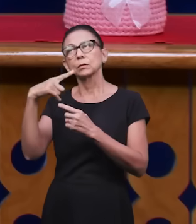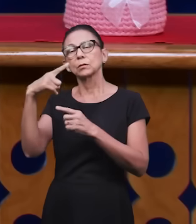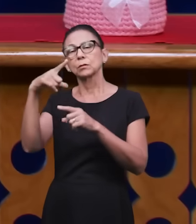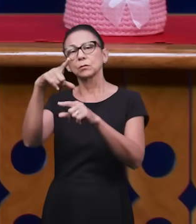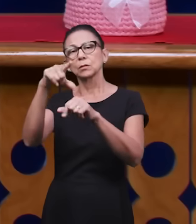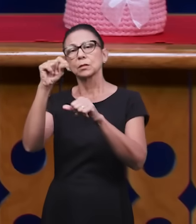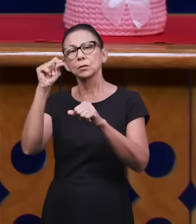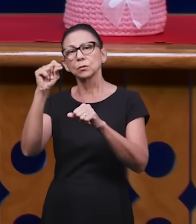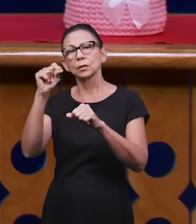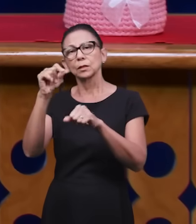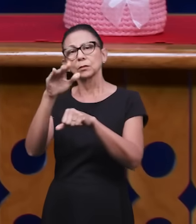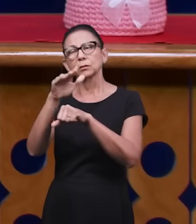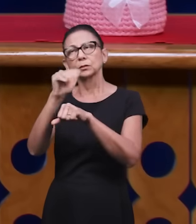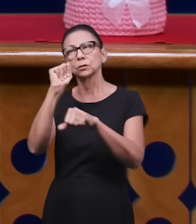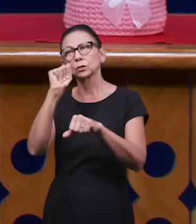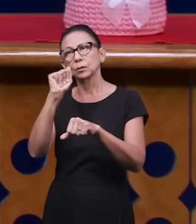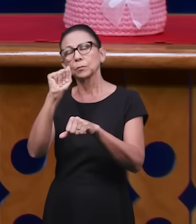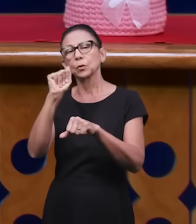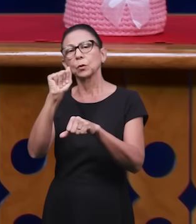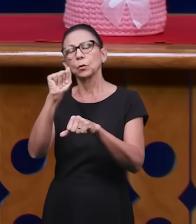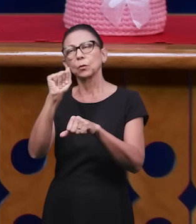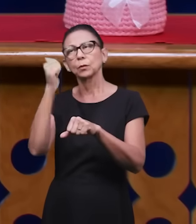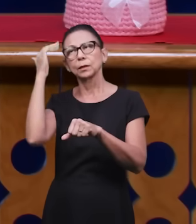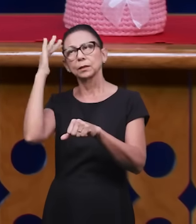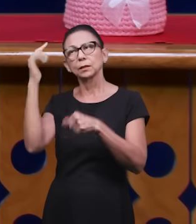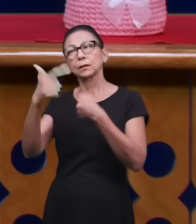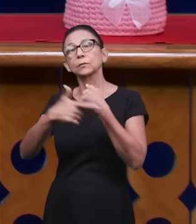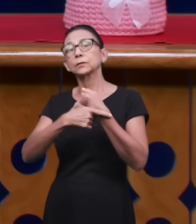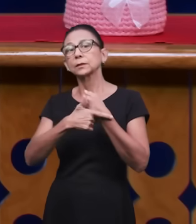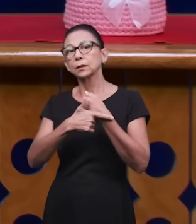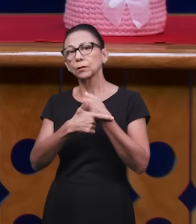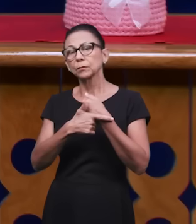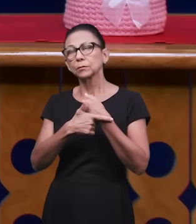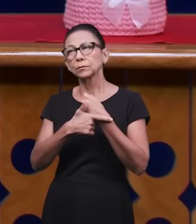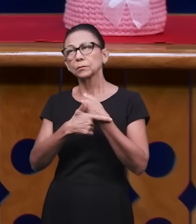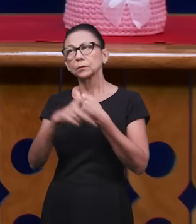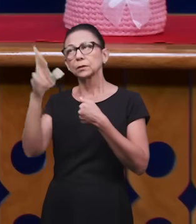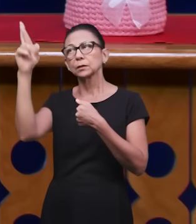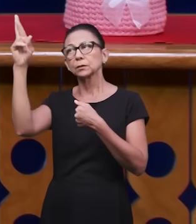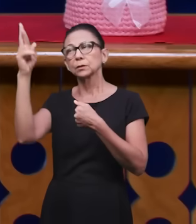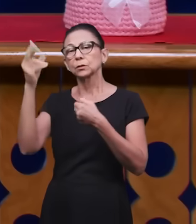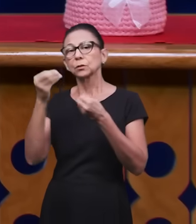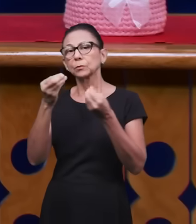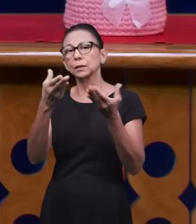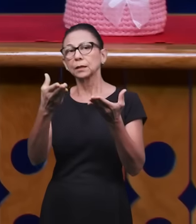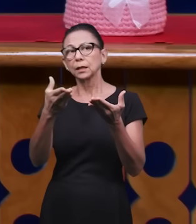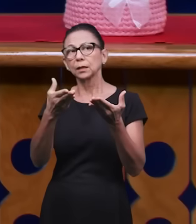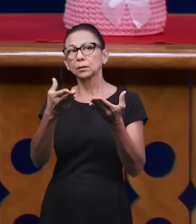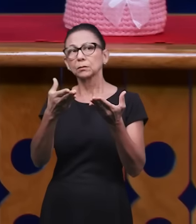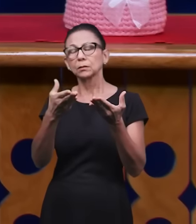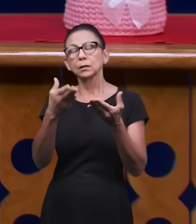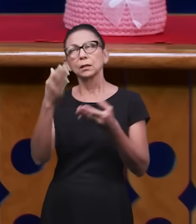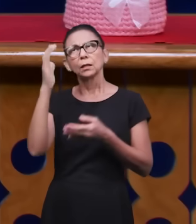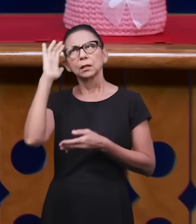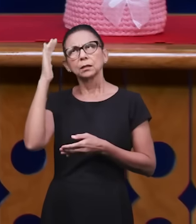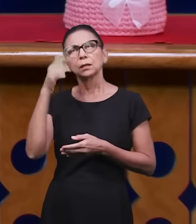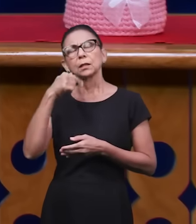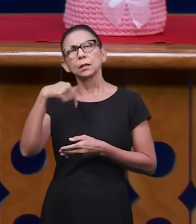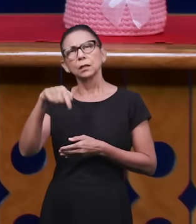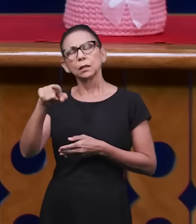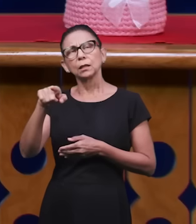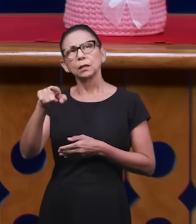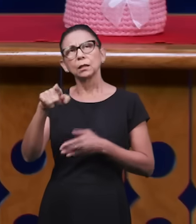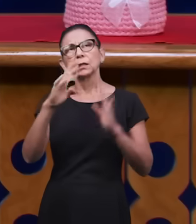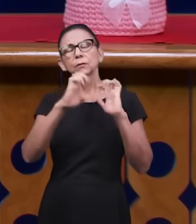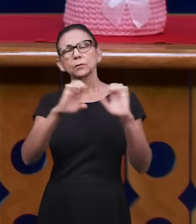nossa nomeação, entender a nossa função, de entender o ide e o vinde, de ser enviado